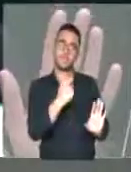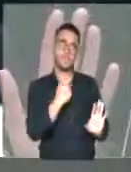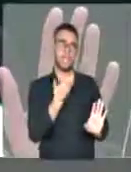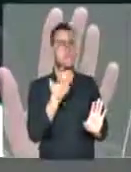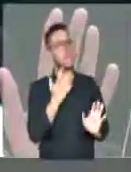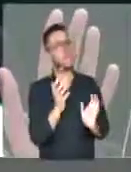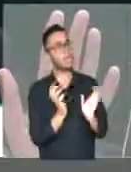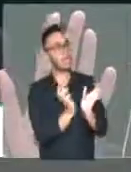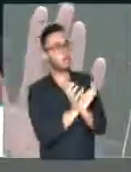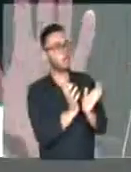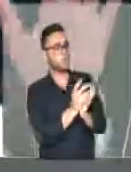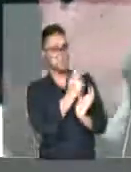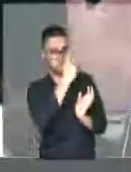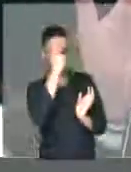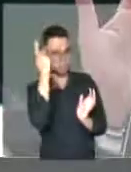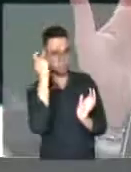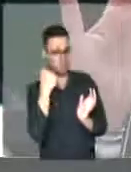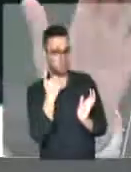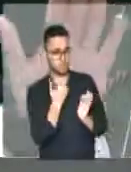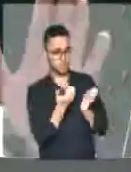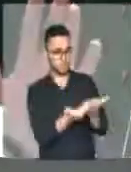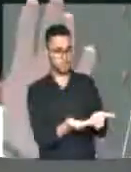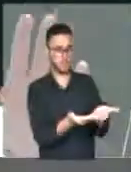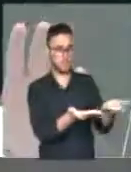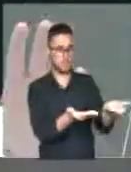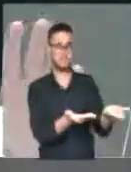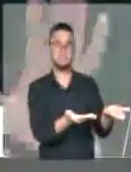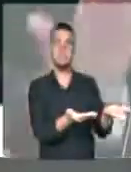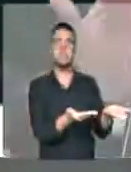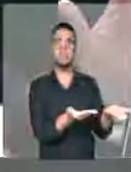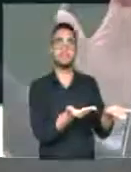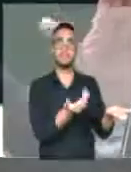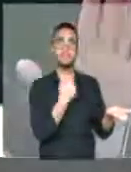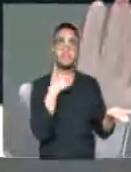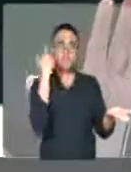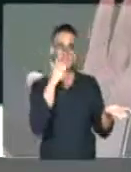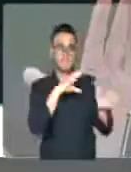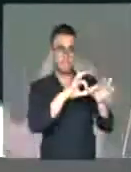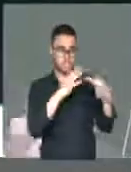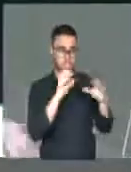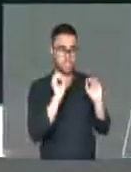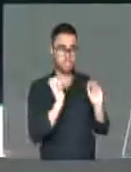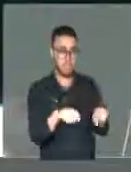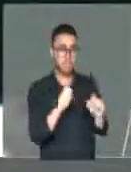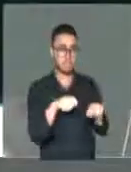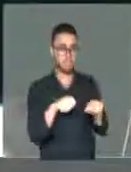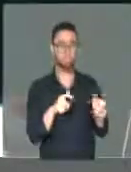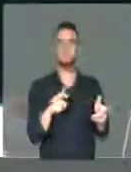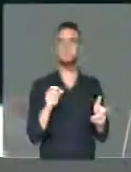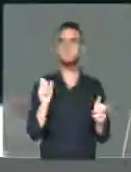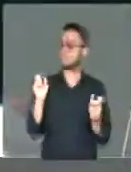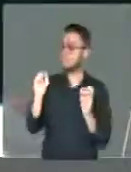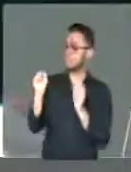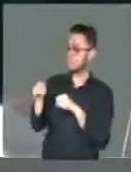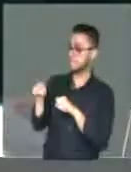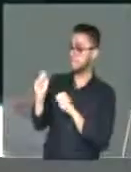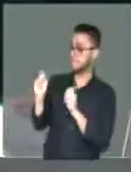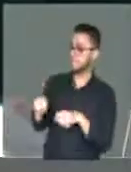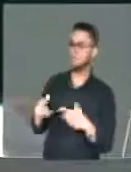grupo de pessoas para eu me livrar. Pode ser? Pode. Aí ele